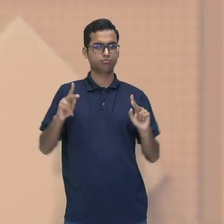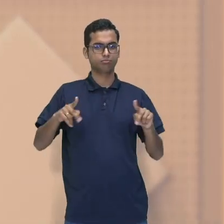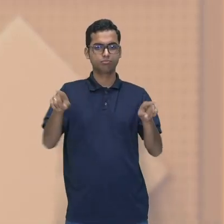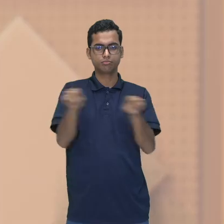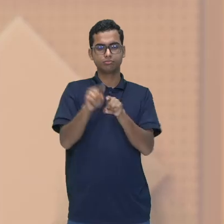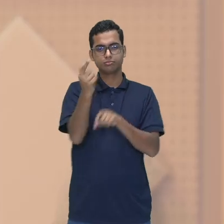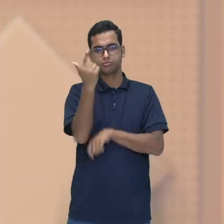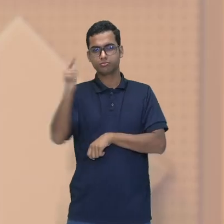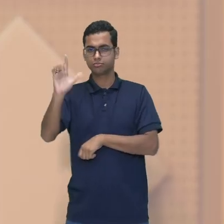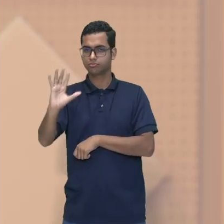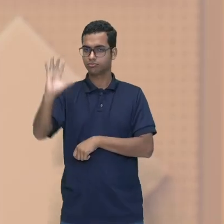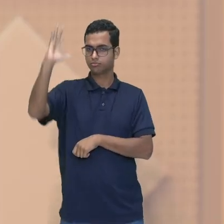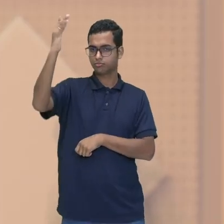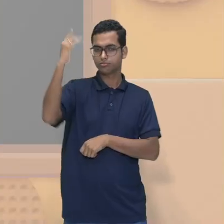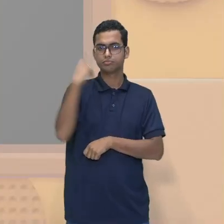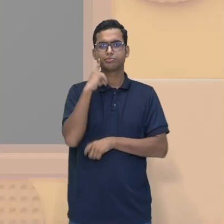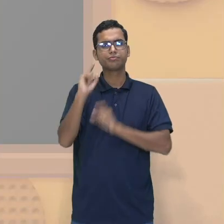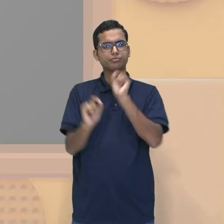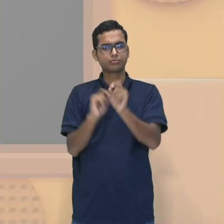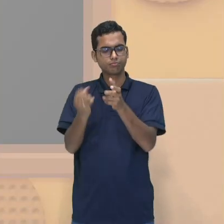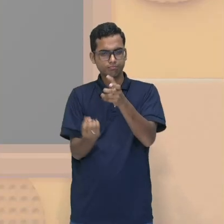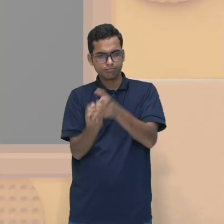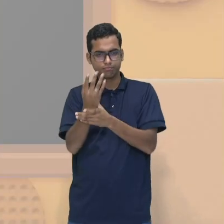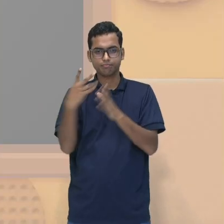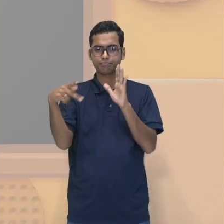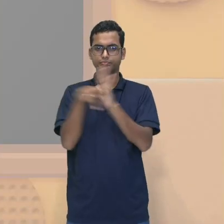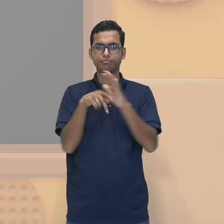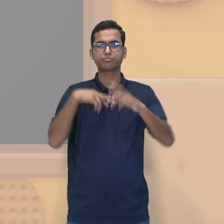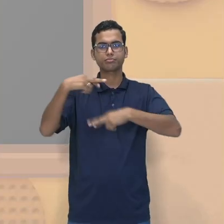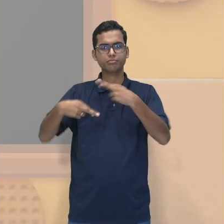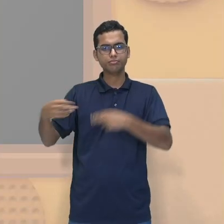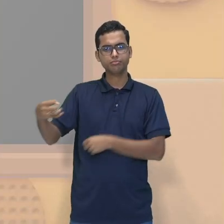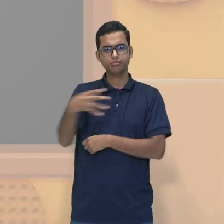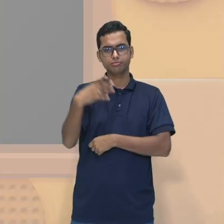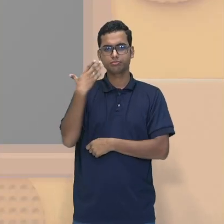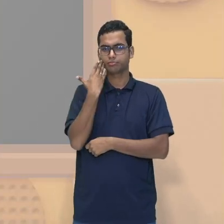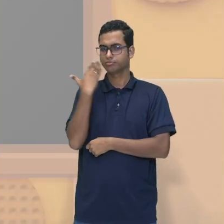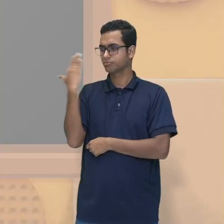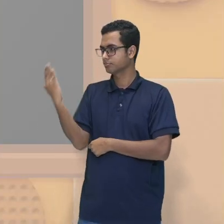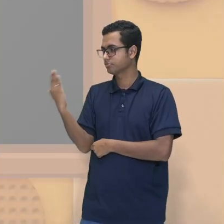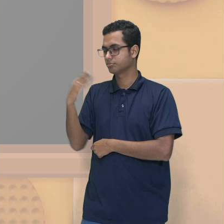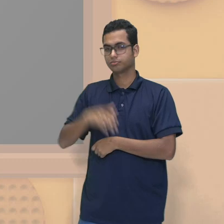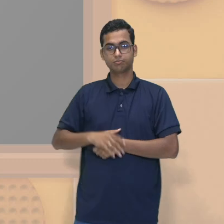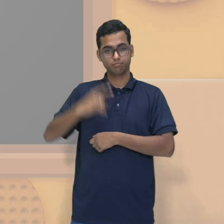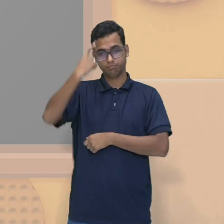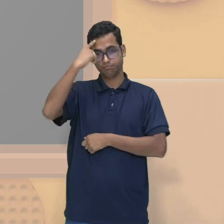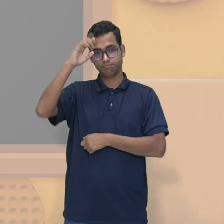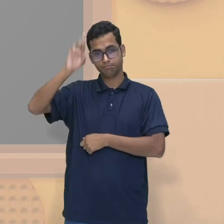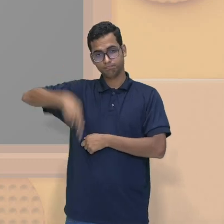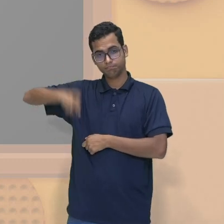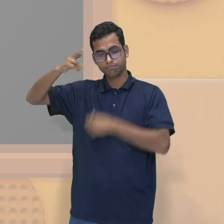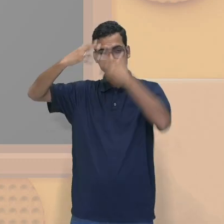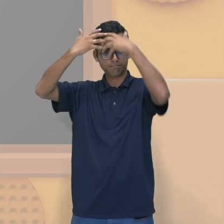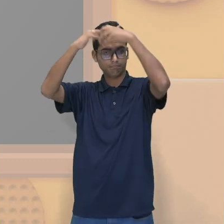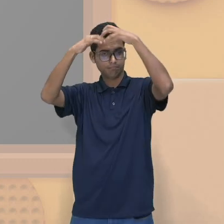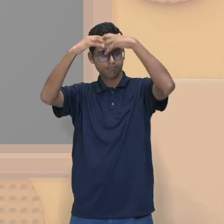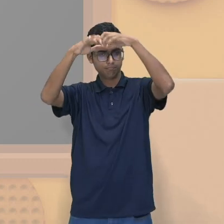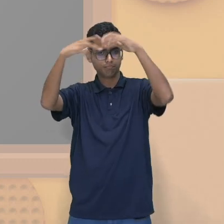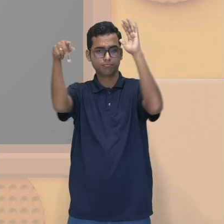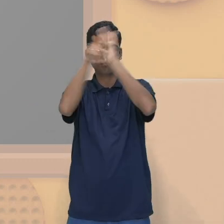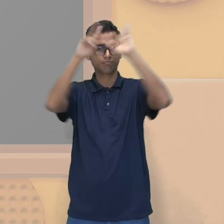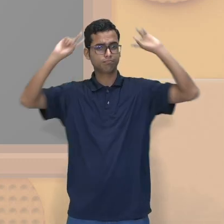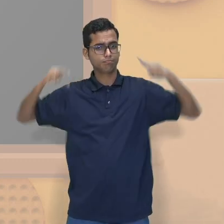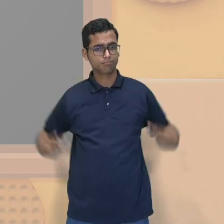vamos verificar em relação à origem do Renascimento é o renascer da racionalidade, do humanismo e